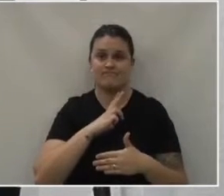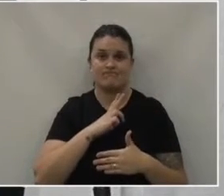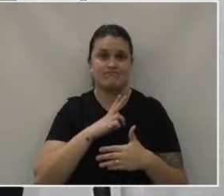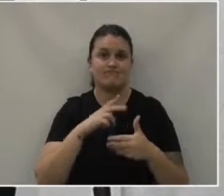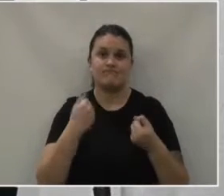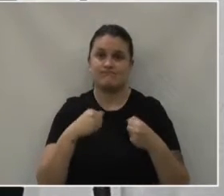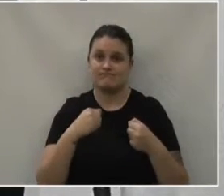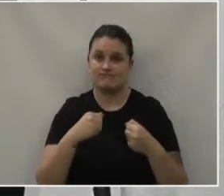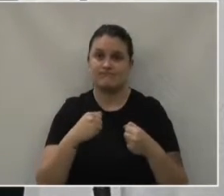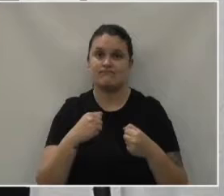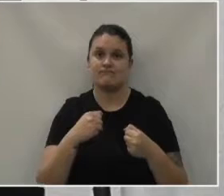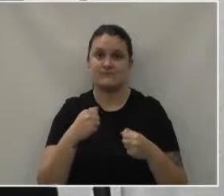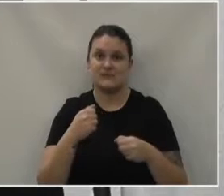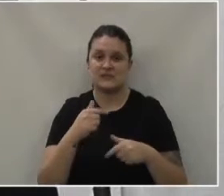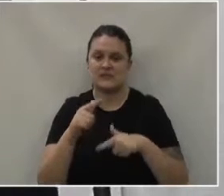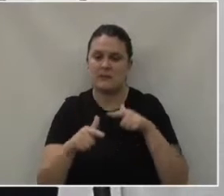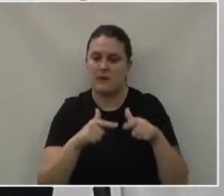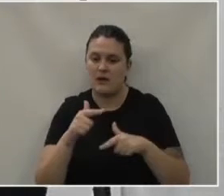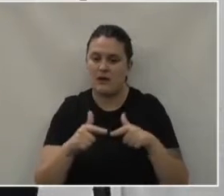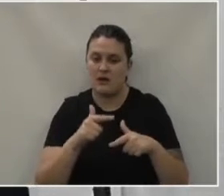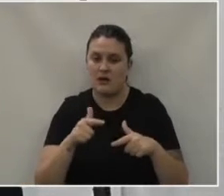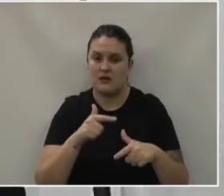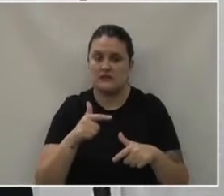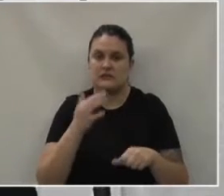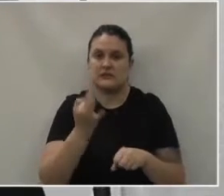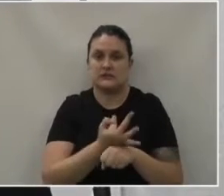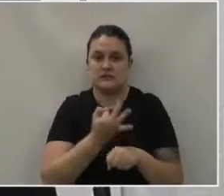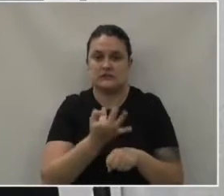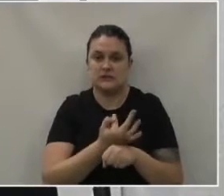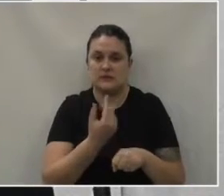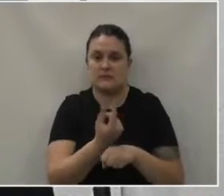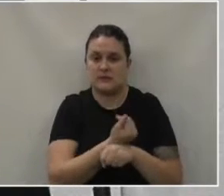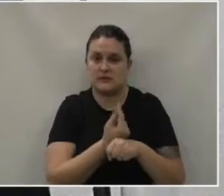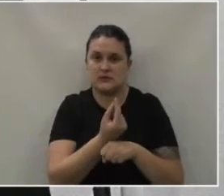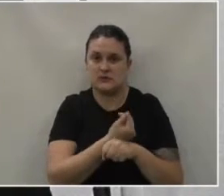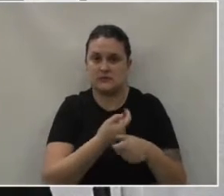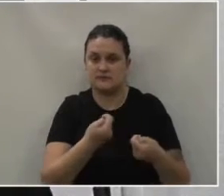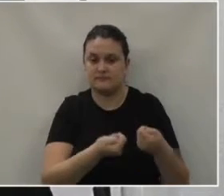zelar pela sua sobrevivência e pela sobrevivência daqueles que dependem dela.